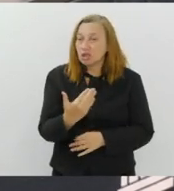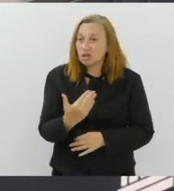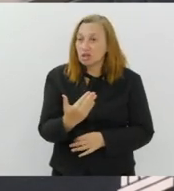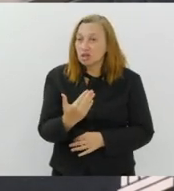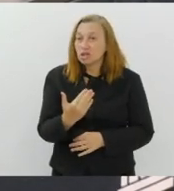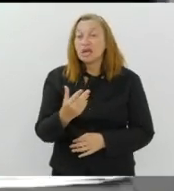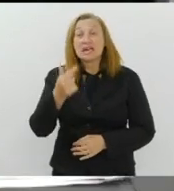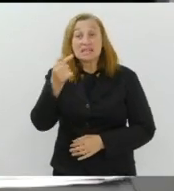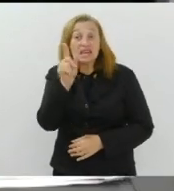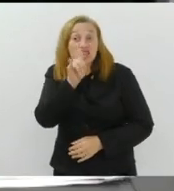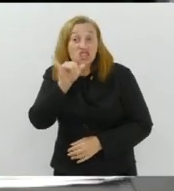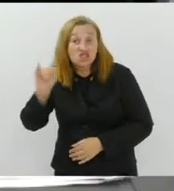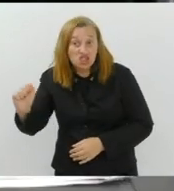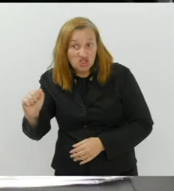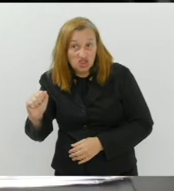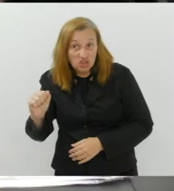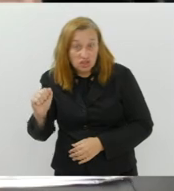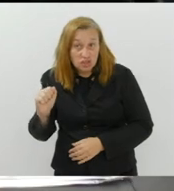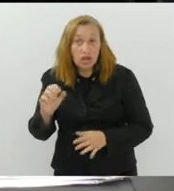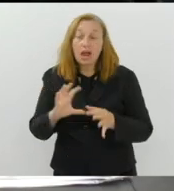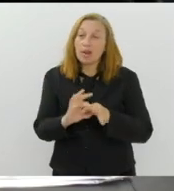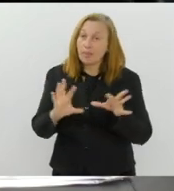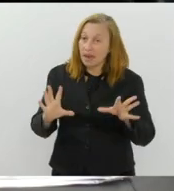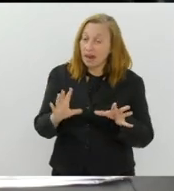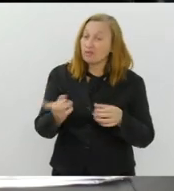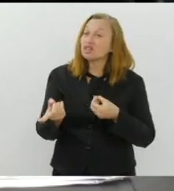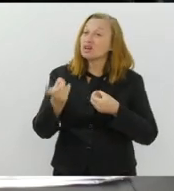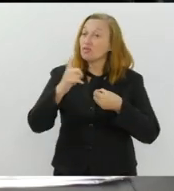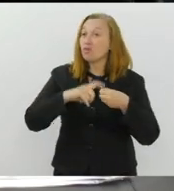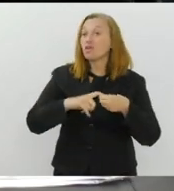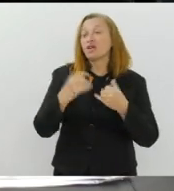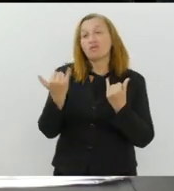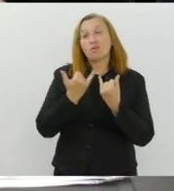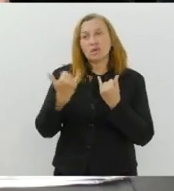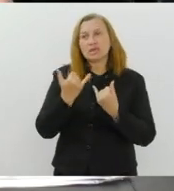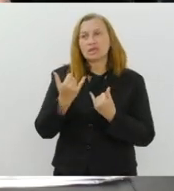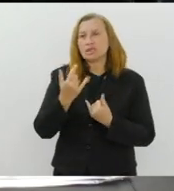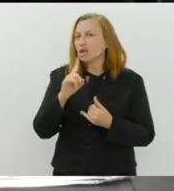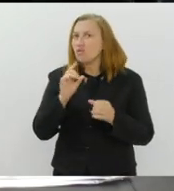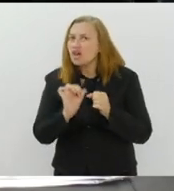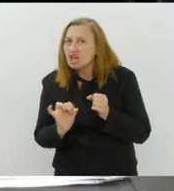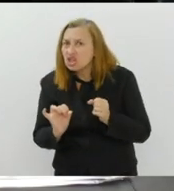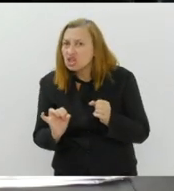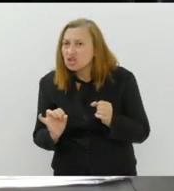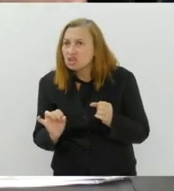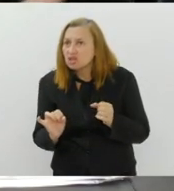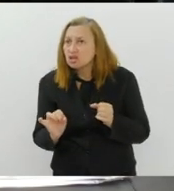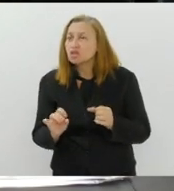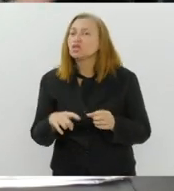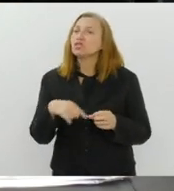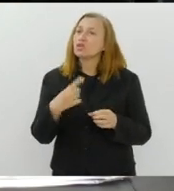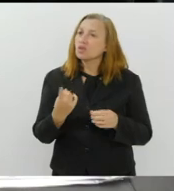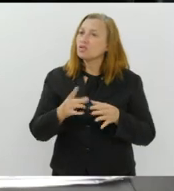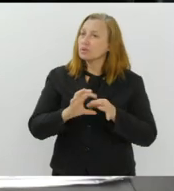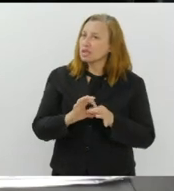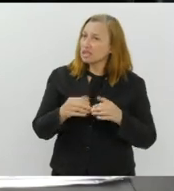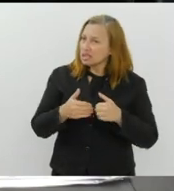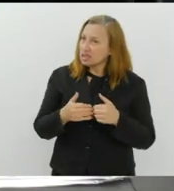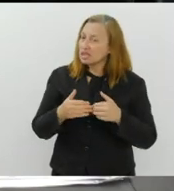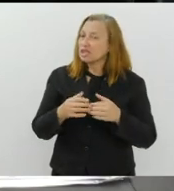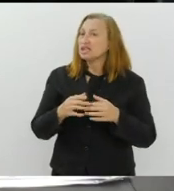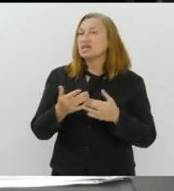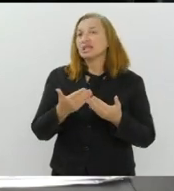Em 7 dias úteis que está deliberado, eles vão devolver a informação. Não fez? Nós vamos abrir e